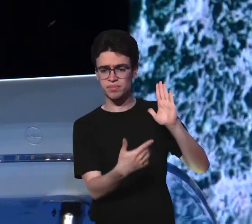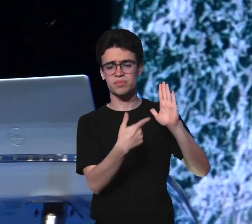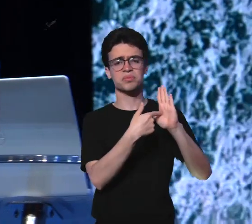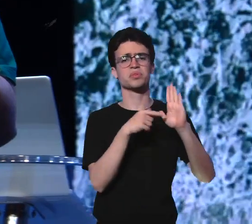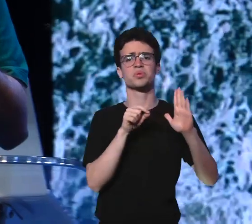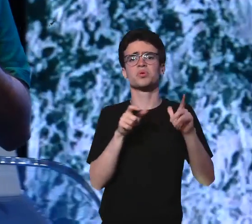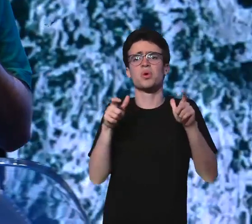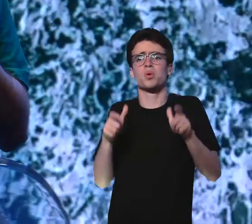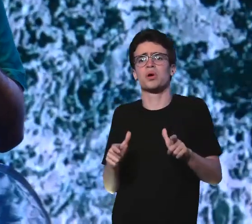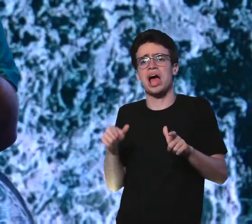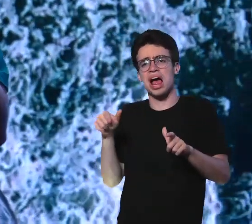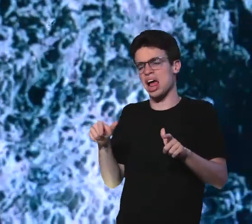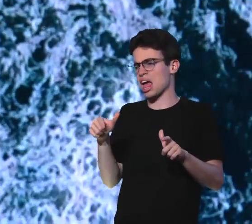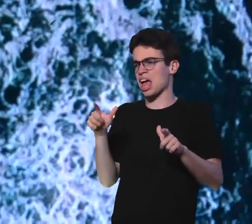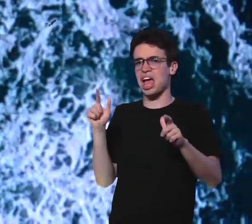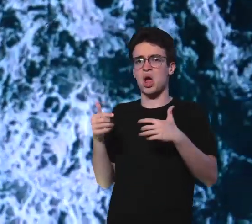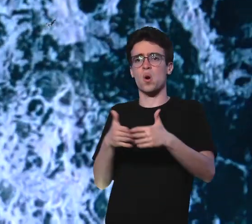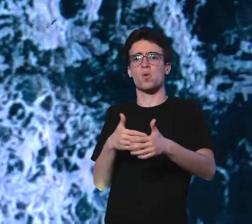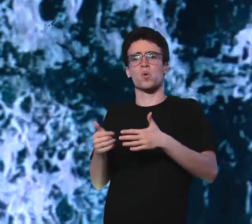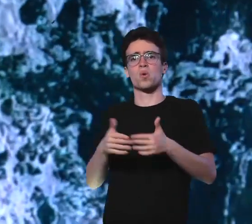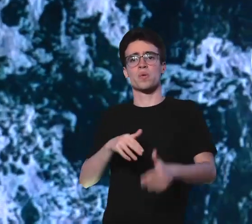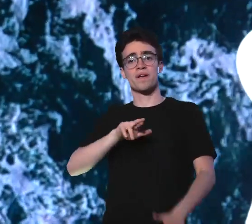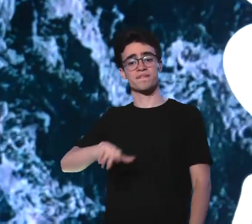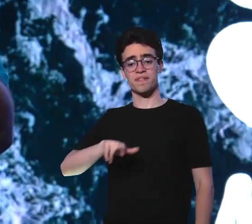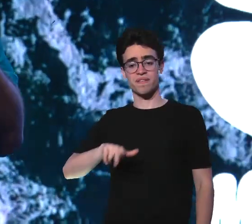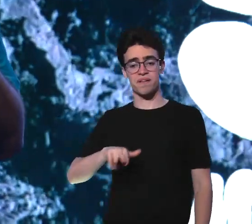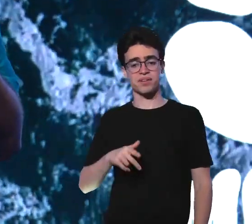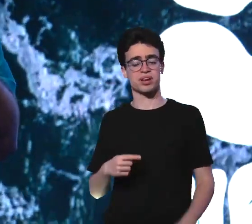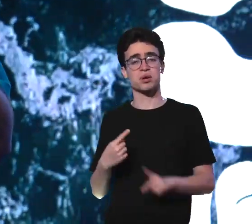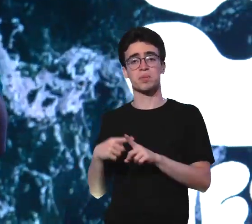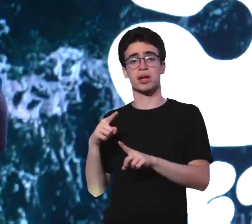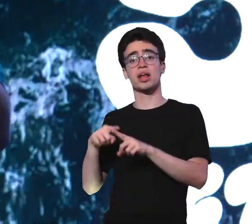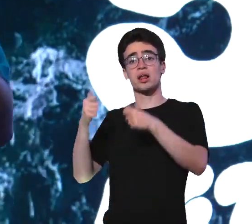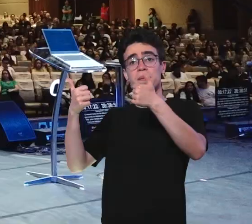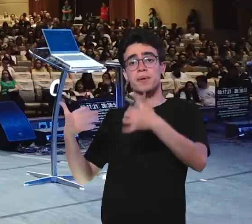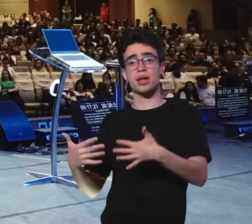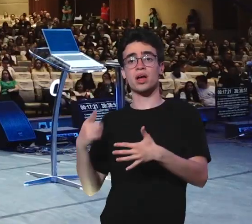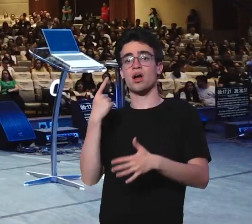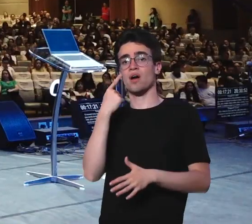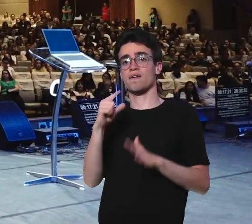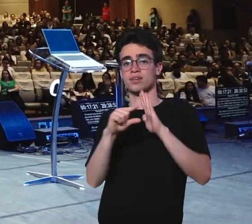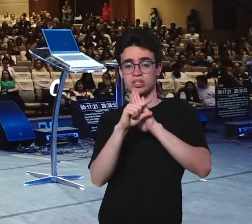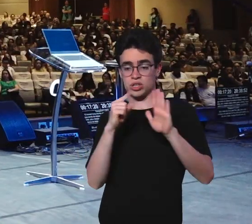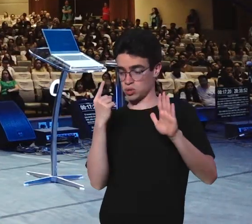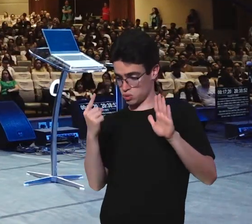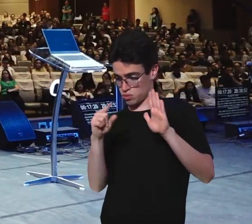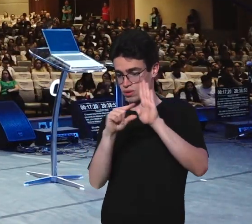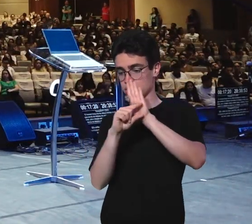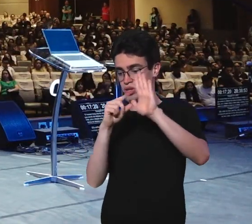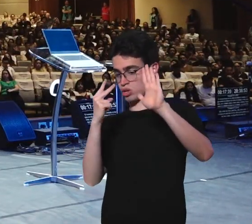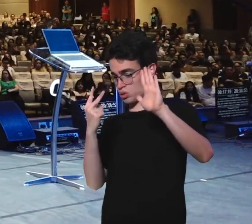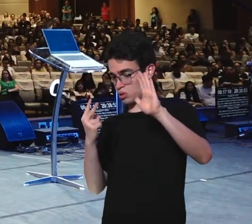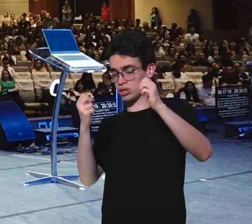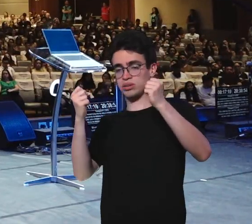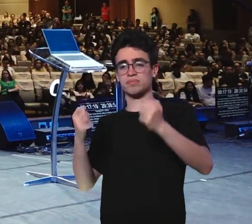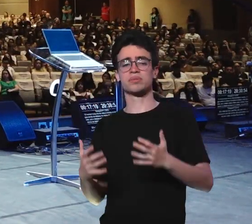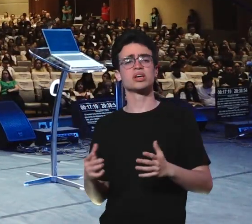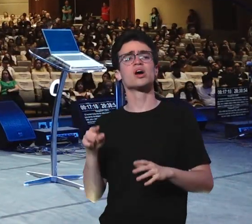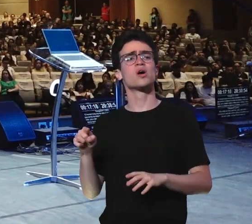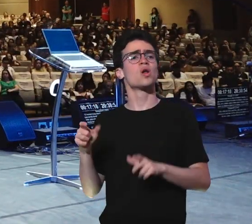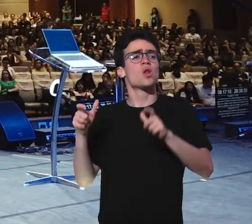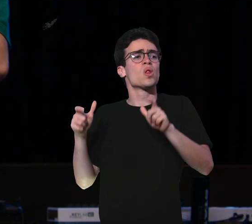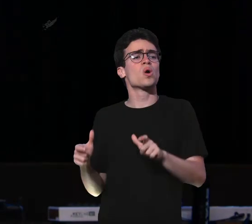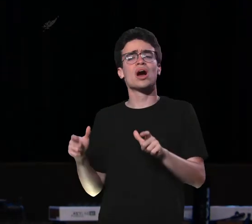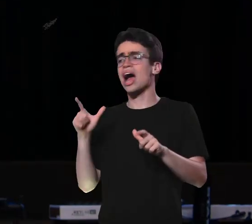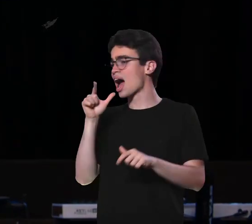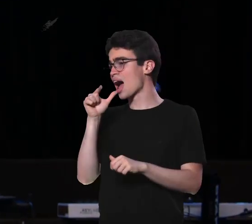qualquer lado. Ali, quando ele descreve no versículo 1 e no versículo 2 de onde aquela água estava saindo, ele